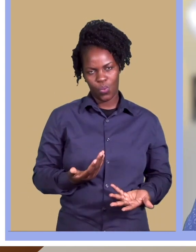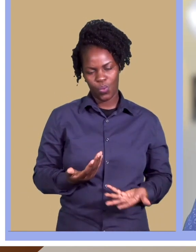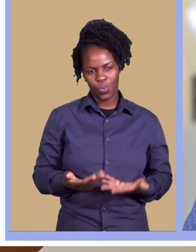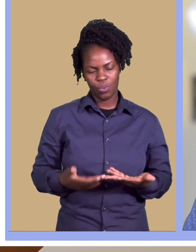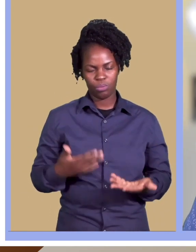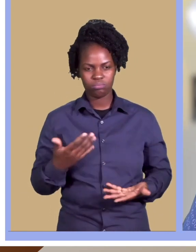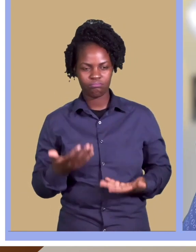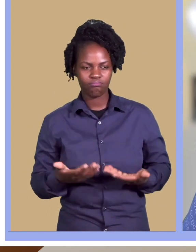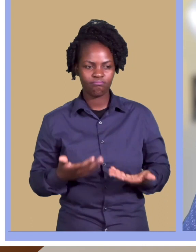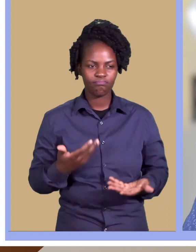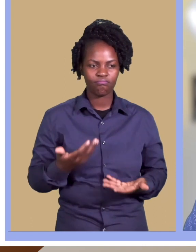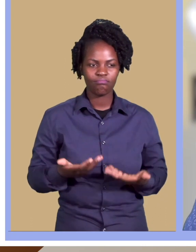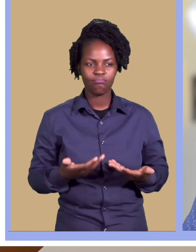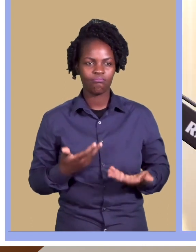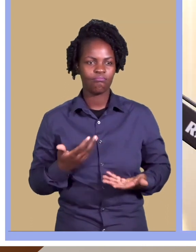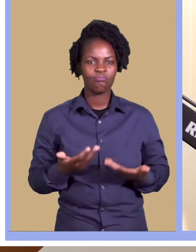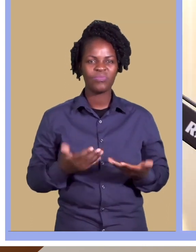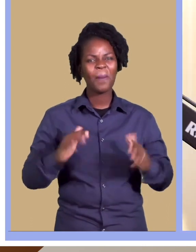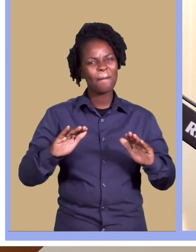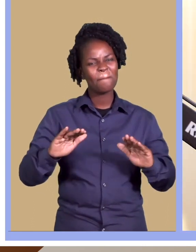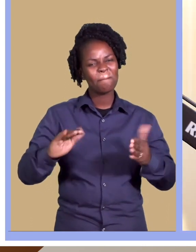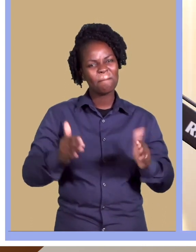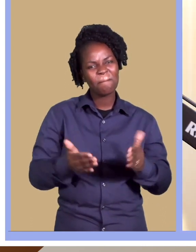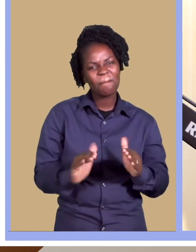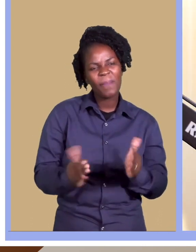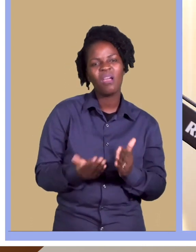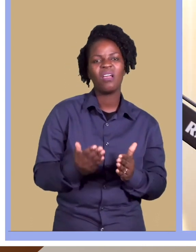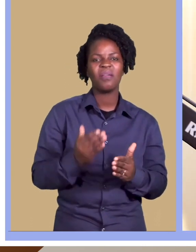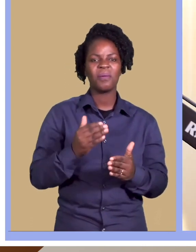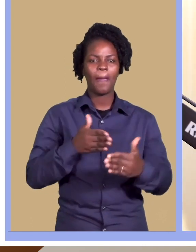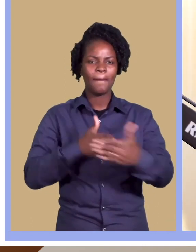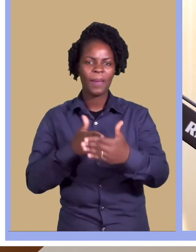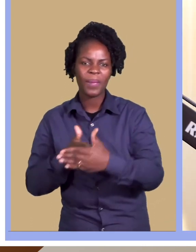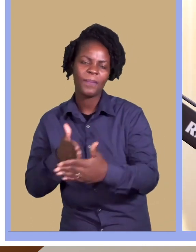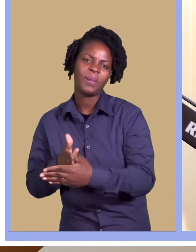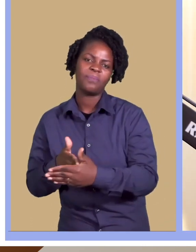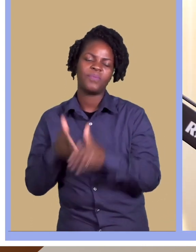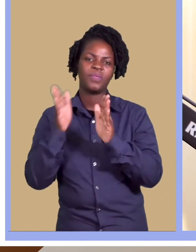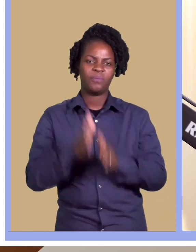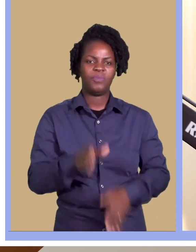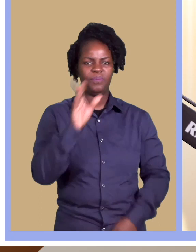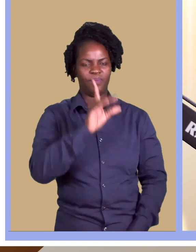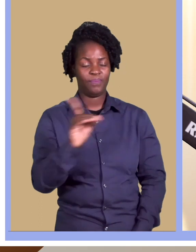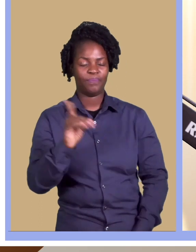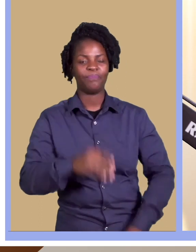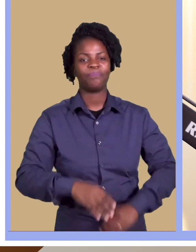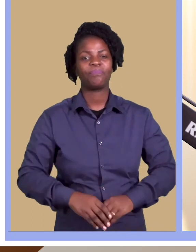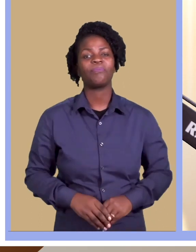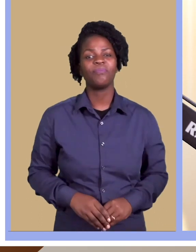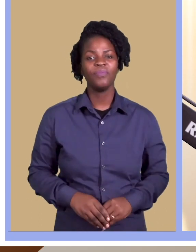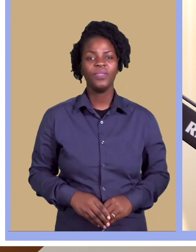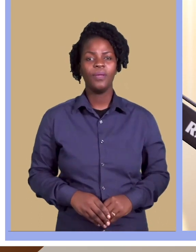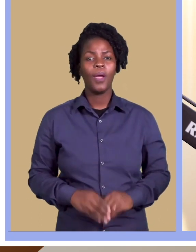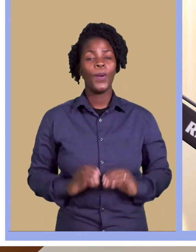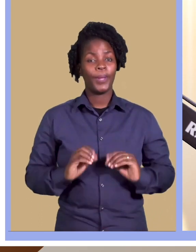déficit, olhando para a questão de pessoas com deficiência? Não, o primeiro passo que estamos a tomar, que é